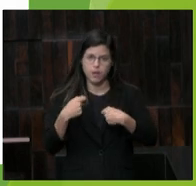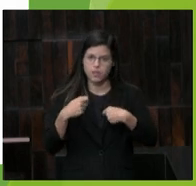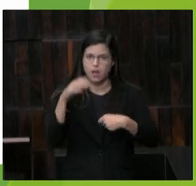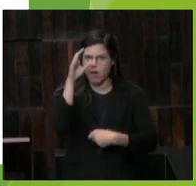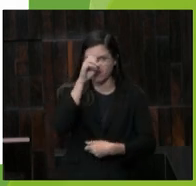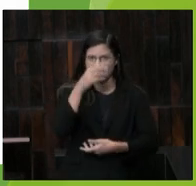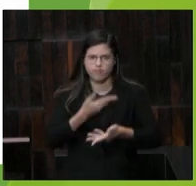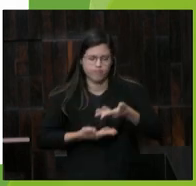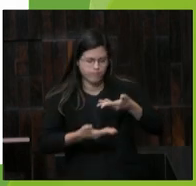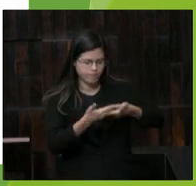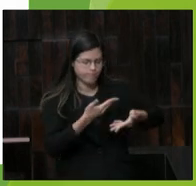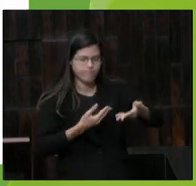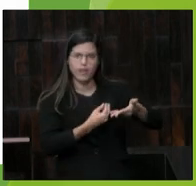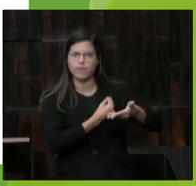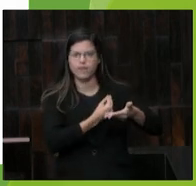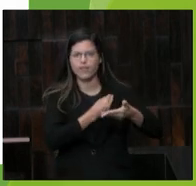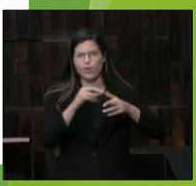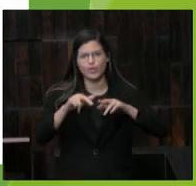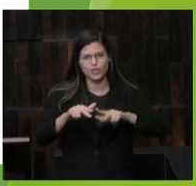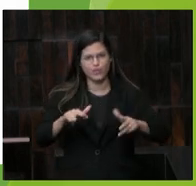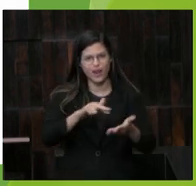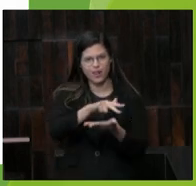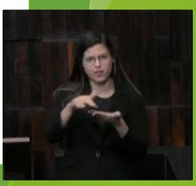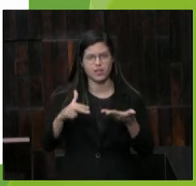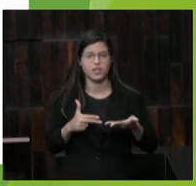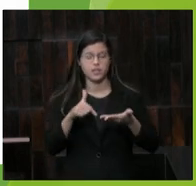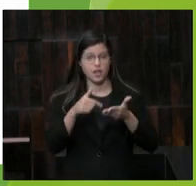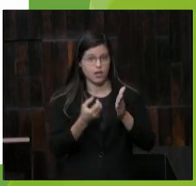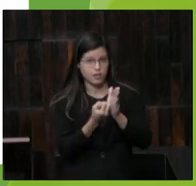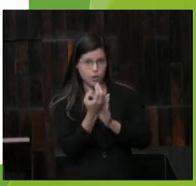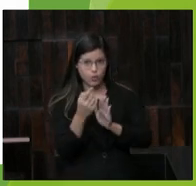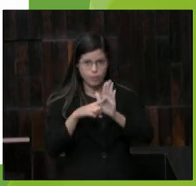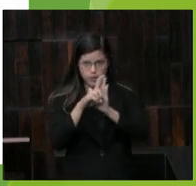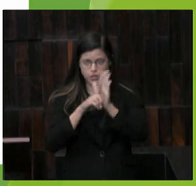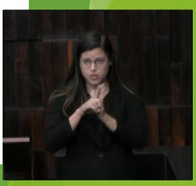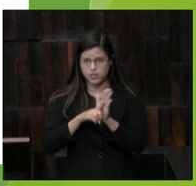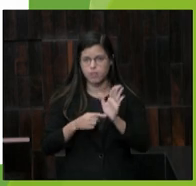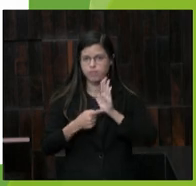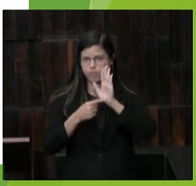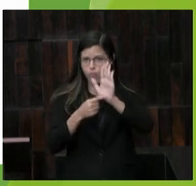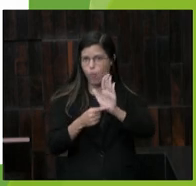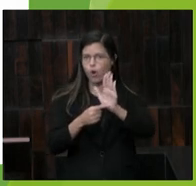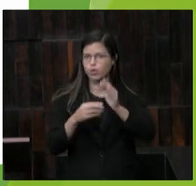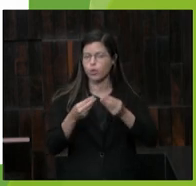Eu acho que esses números demonstram bem esse aumento do número de pessoas